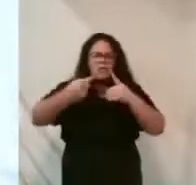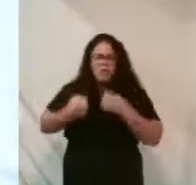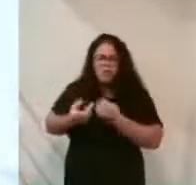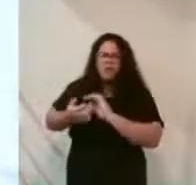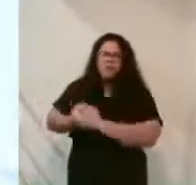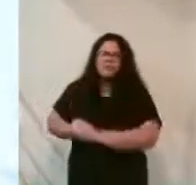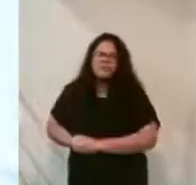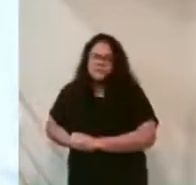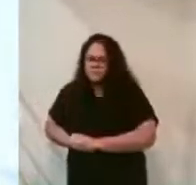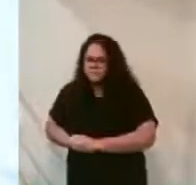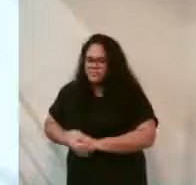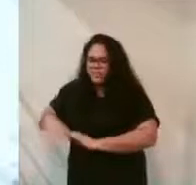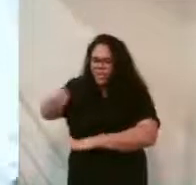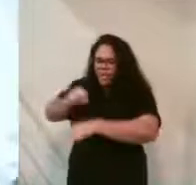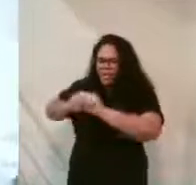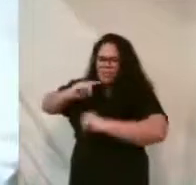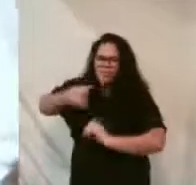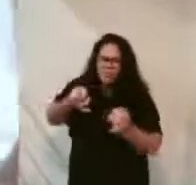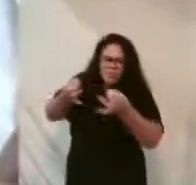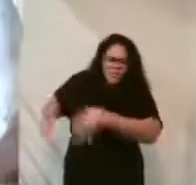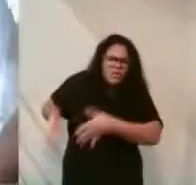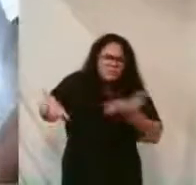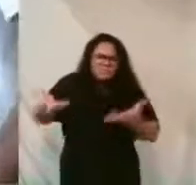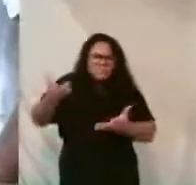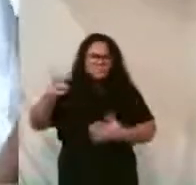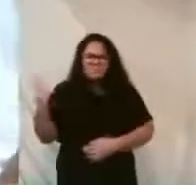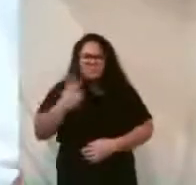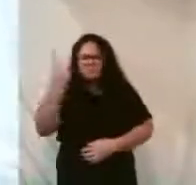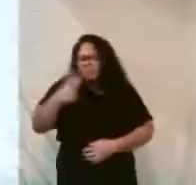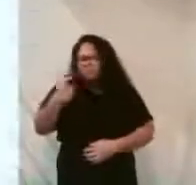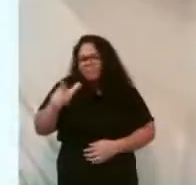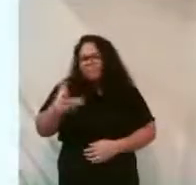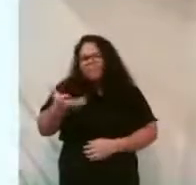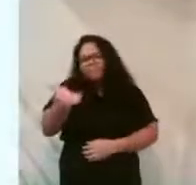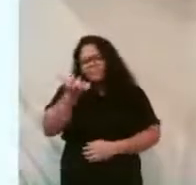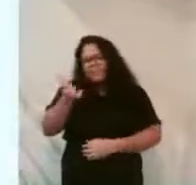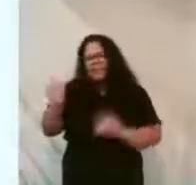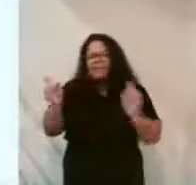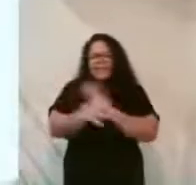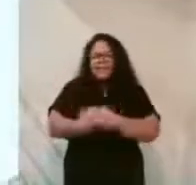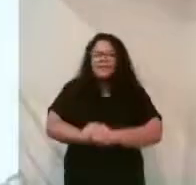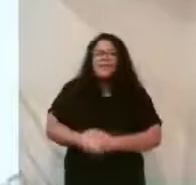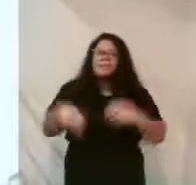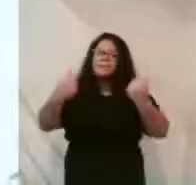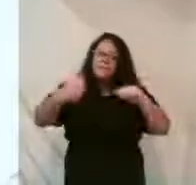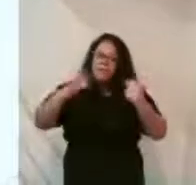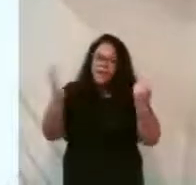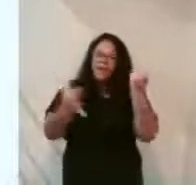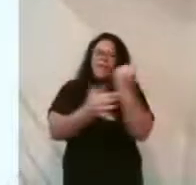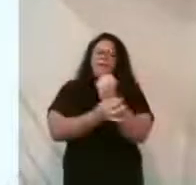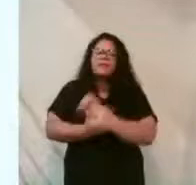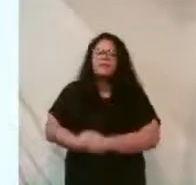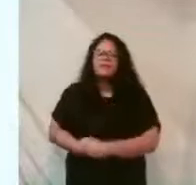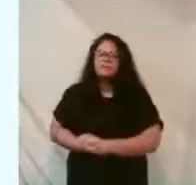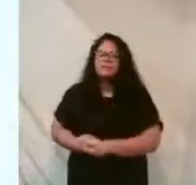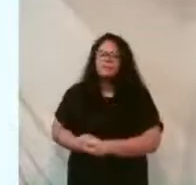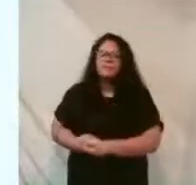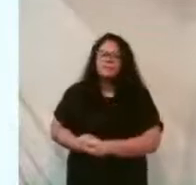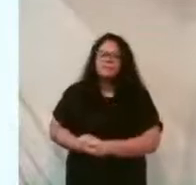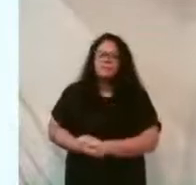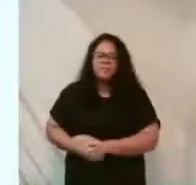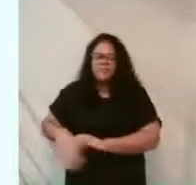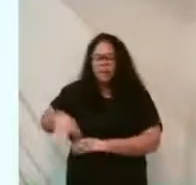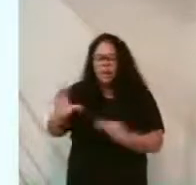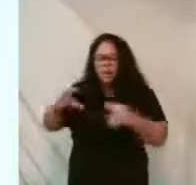social e econômica dos catadores é lixo. E é com essa fala que eu termino. É preciso garantir o protagonista dos catadores, das